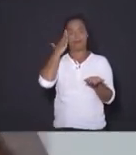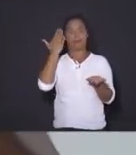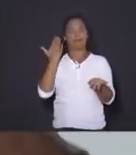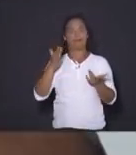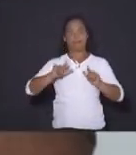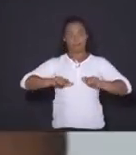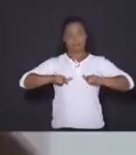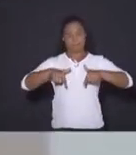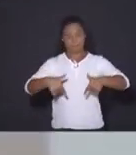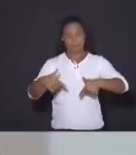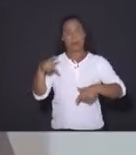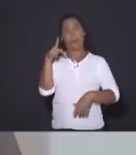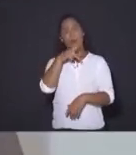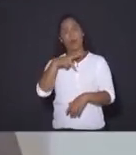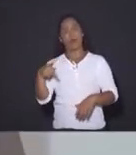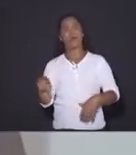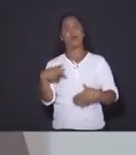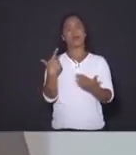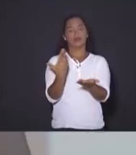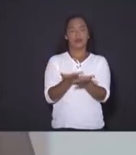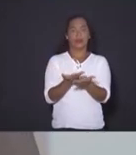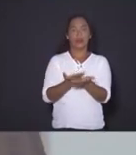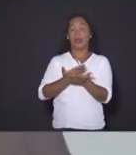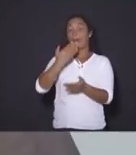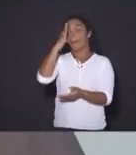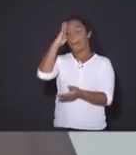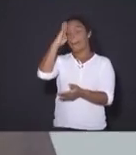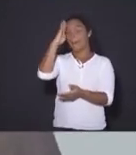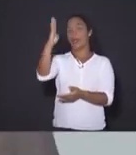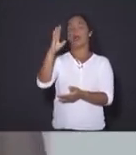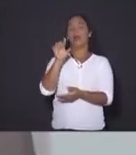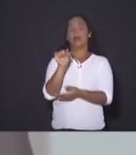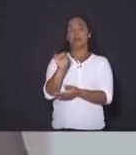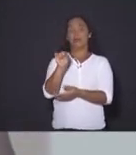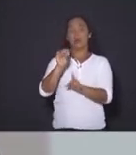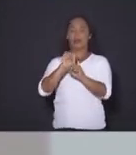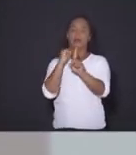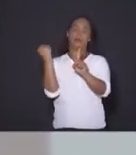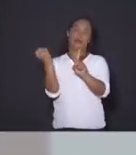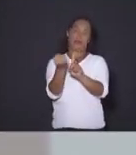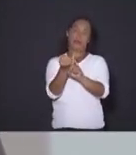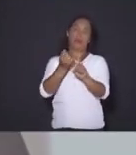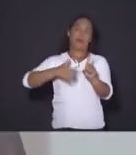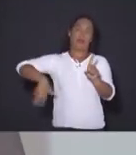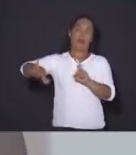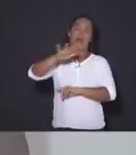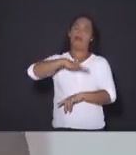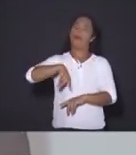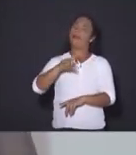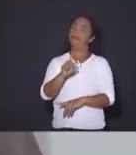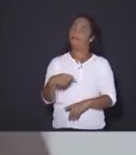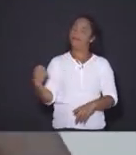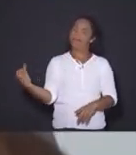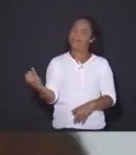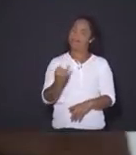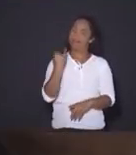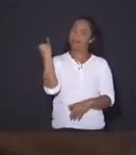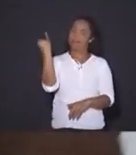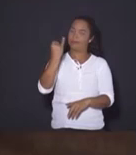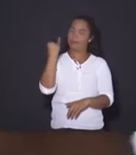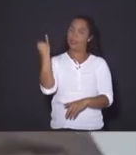como professores como estudantes mas principalmente como sociedade é fundamental para que a gente possa